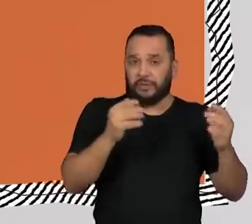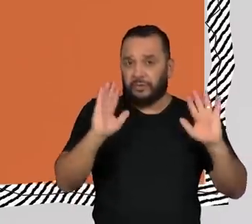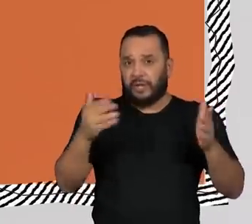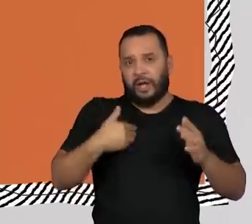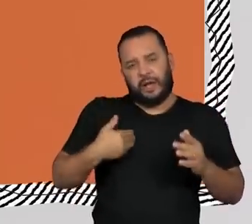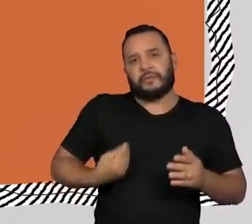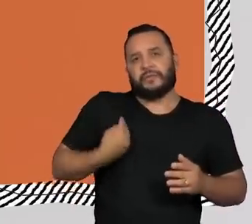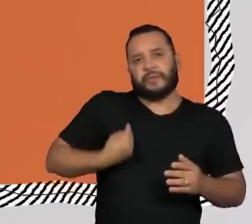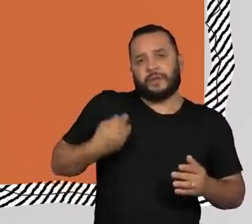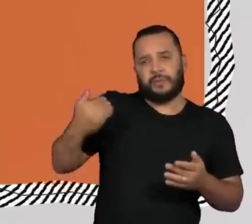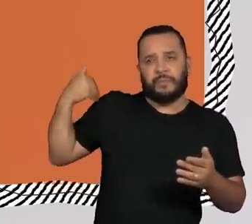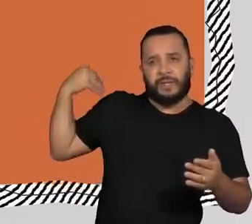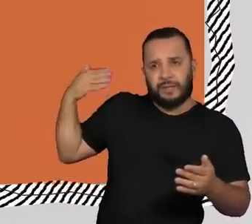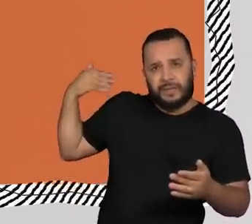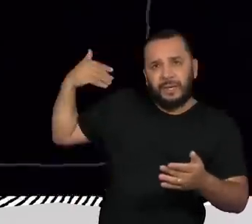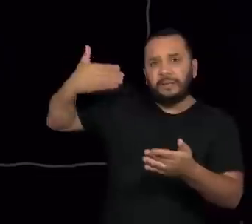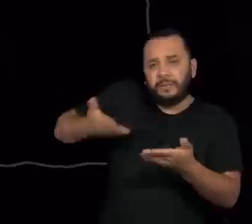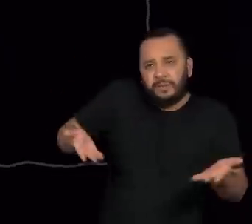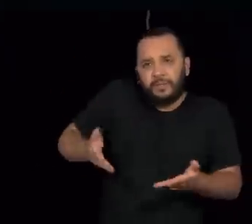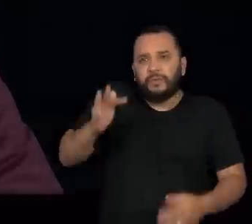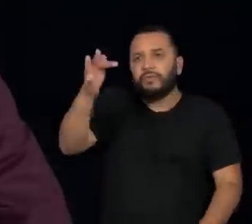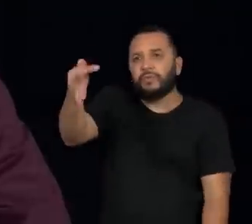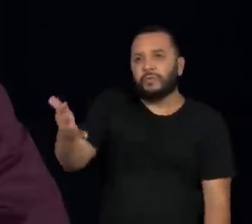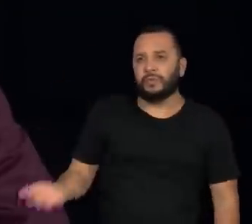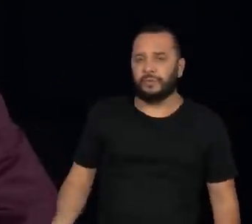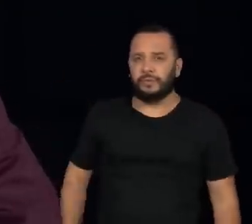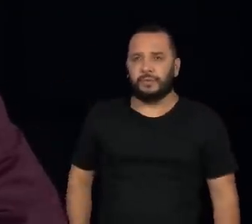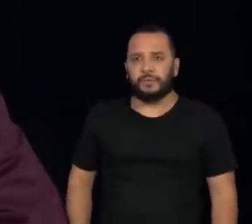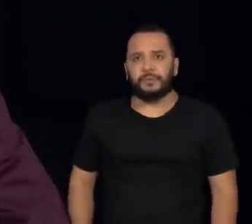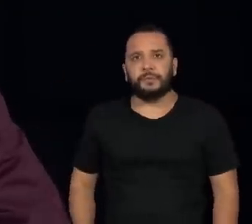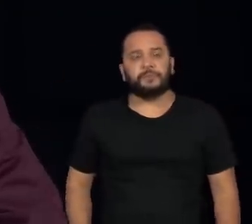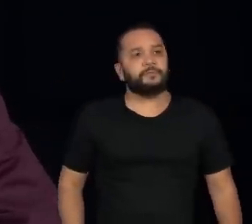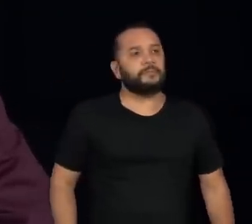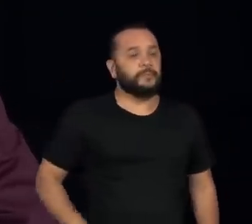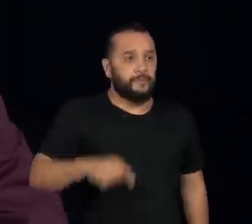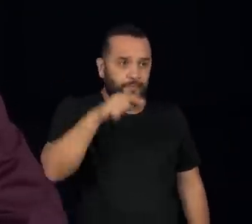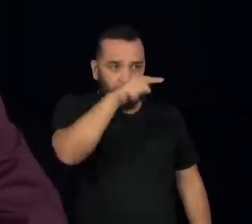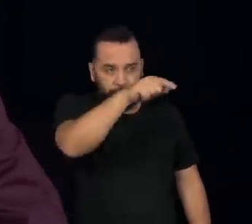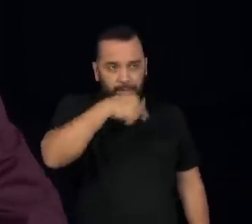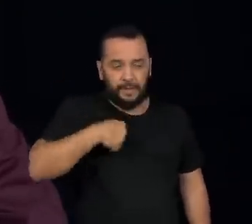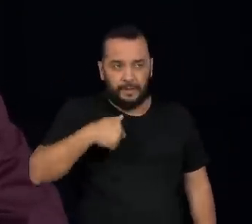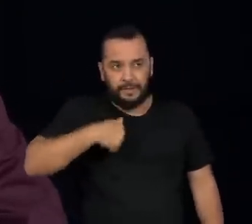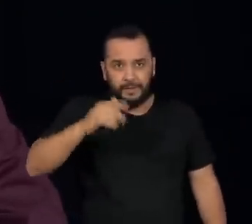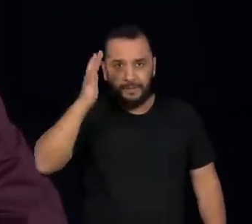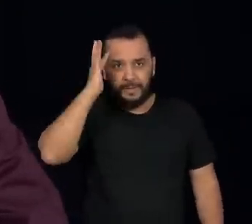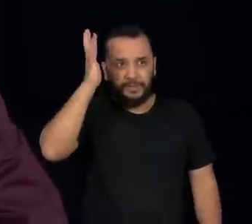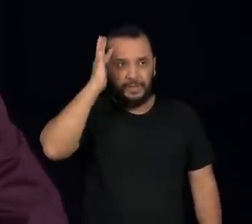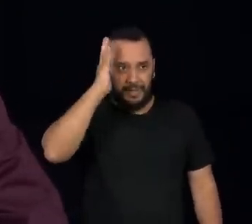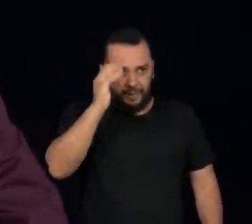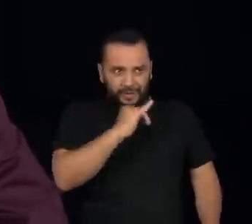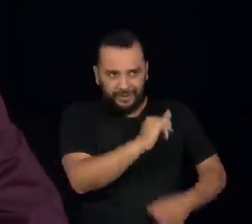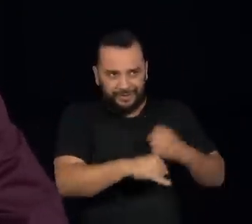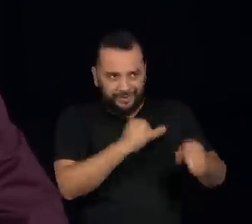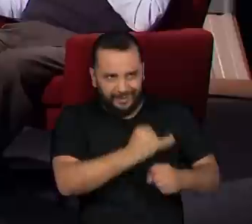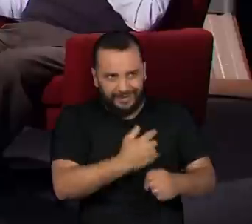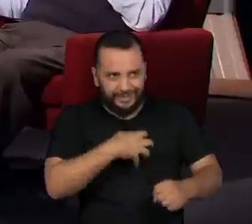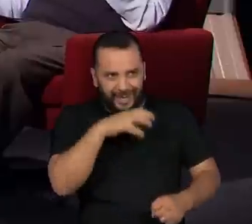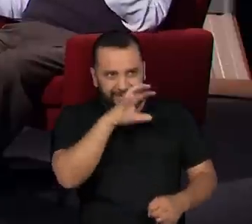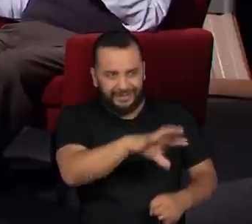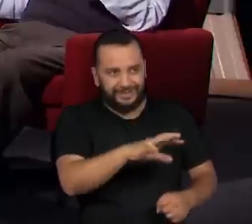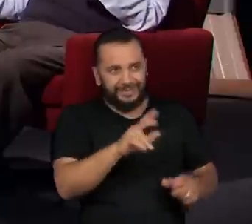e o presente no futuro e o futuro pisado você imaginava que ia virar um bicho desse tamanho